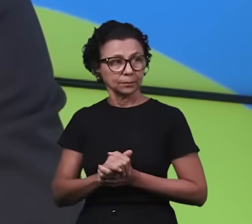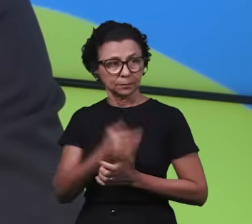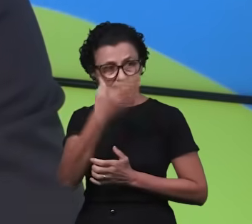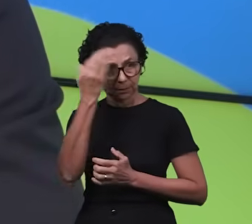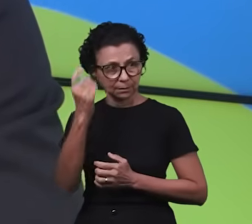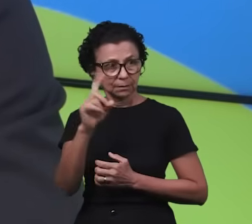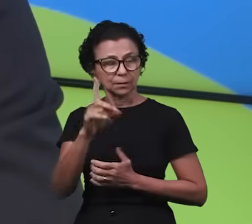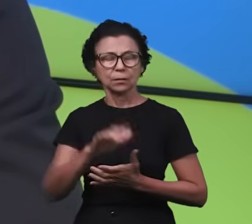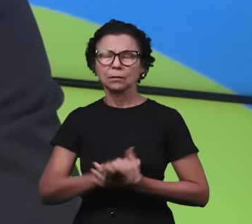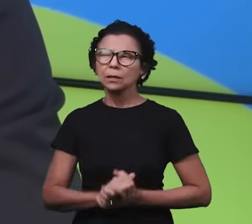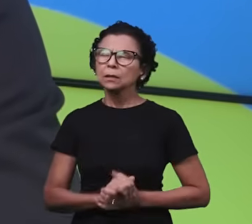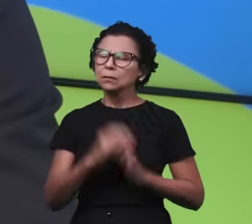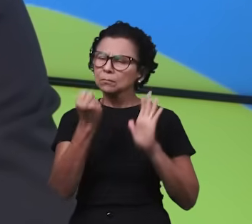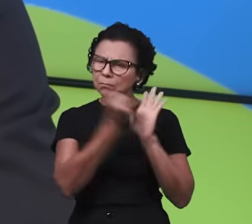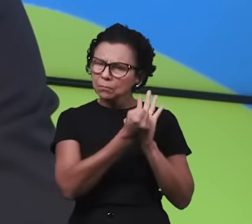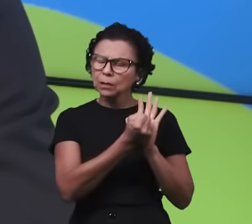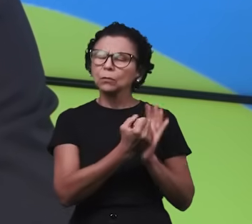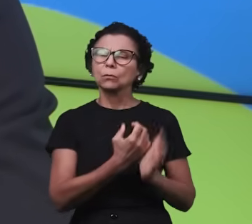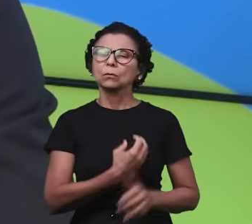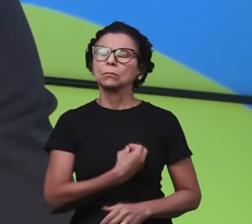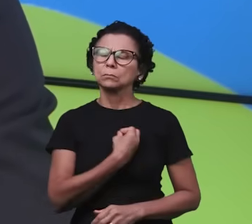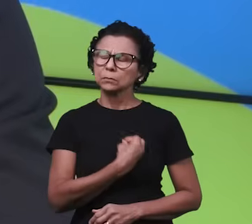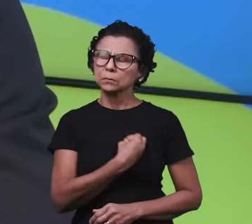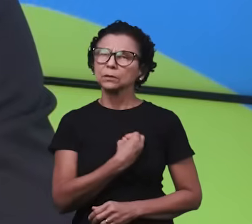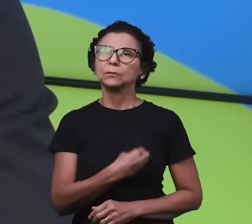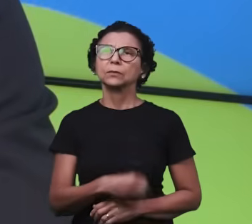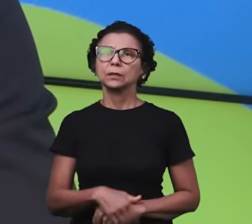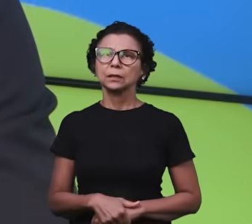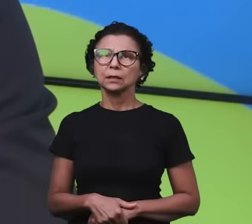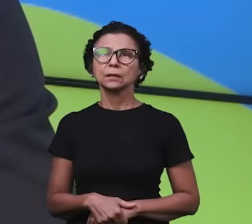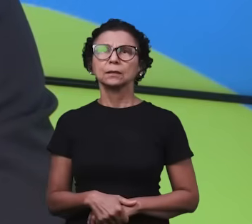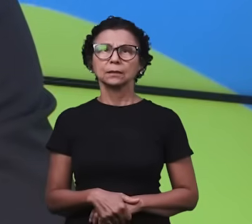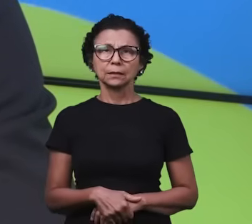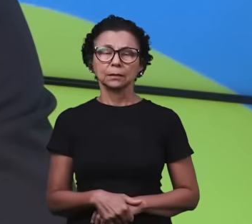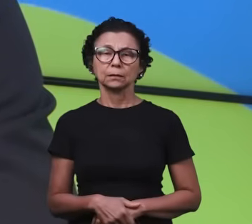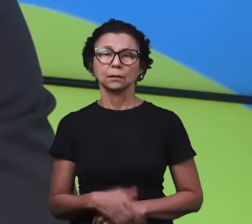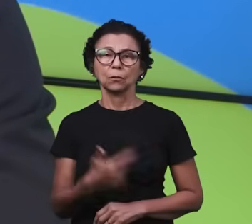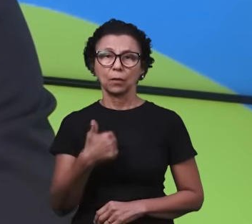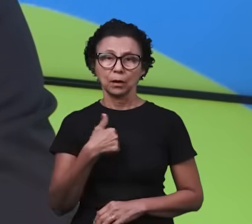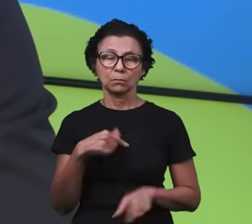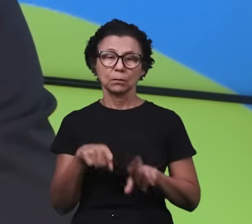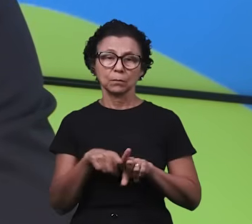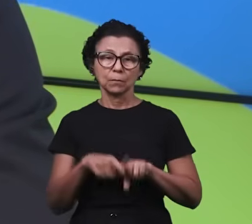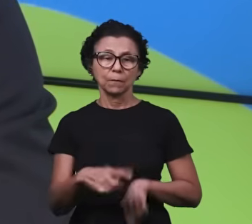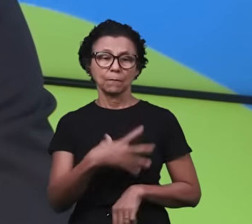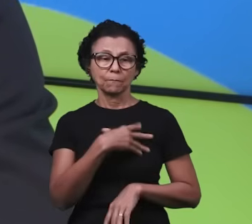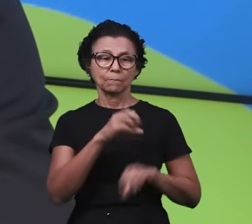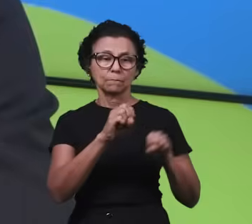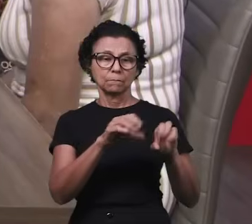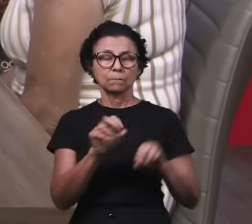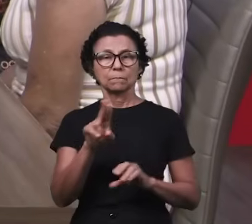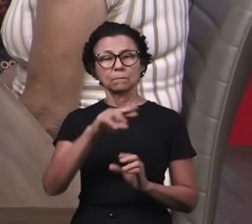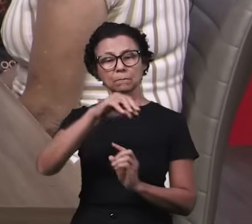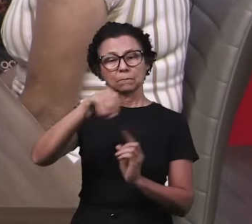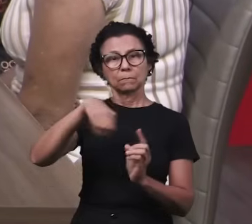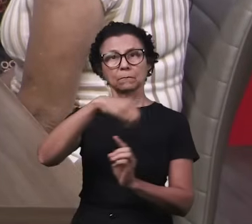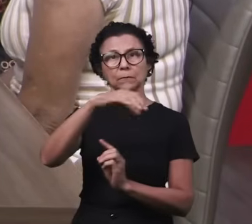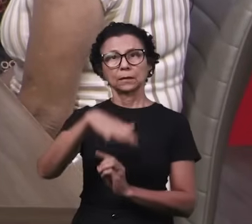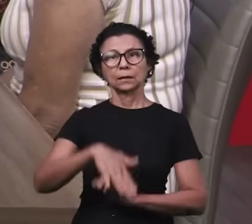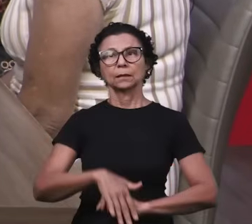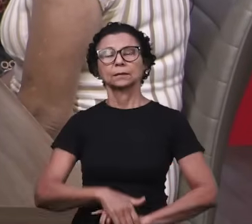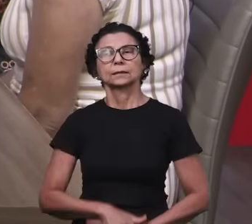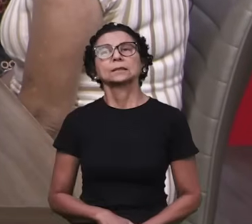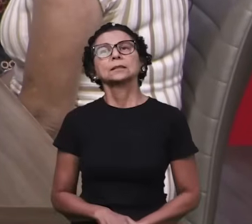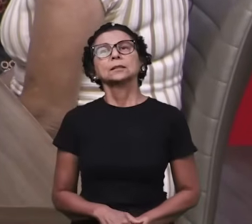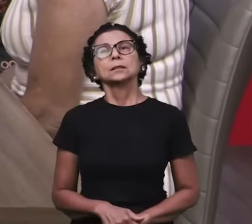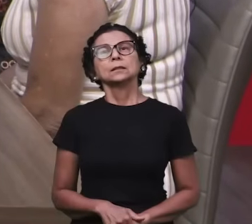impactou muito na minha vida, e é o que eu ensino para os meus filhos. Usar os meus de gás. Muito bom. Nós sabemos que cada desafio, Antônio,